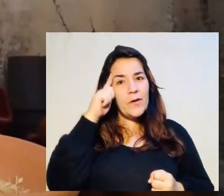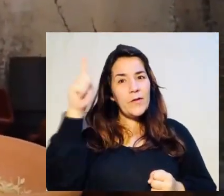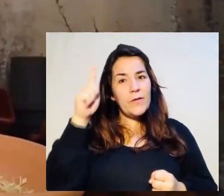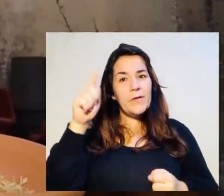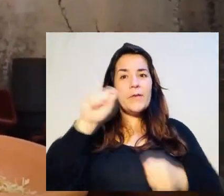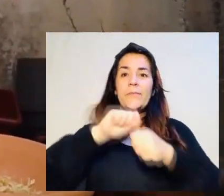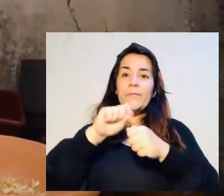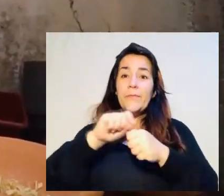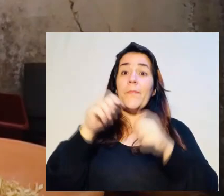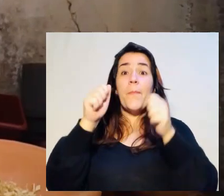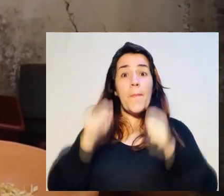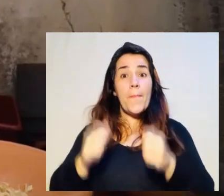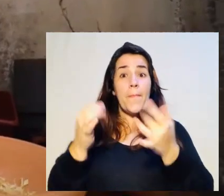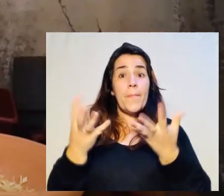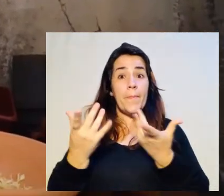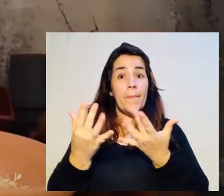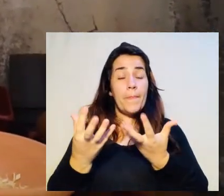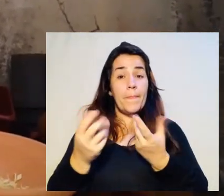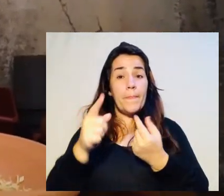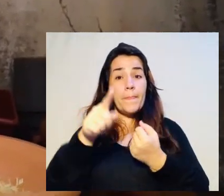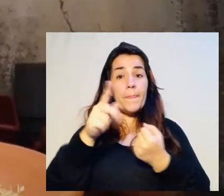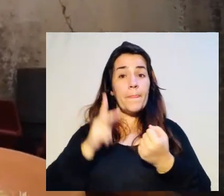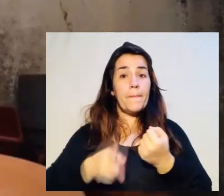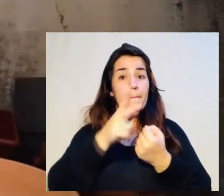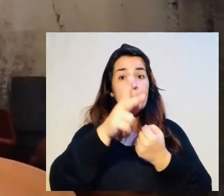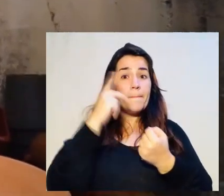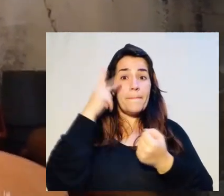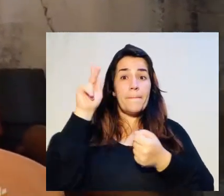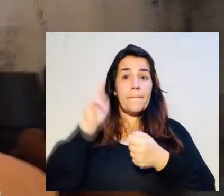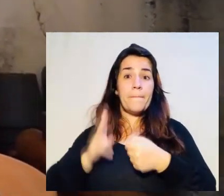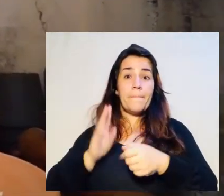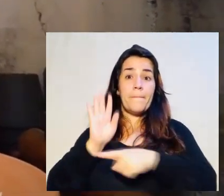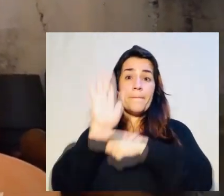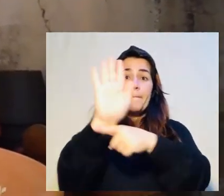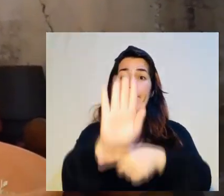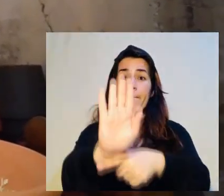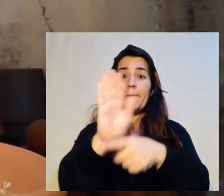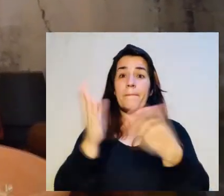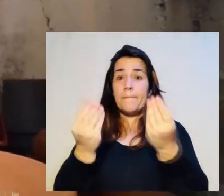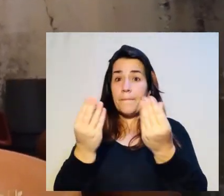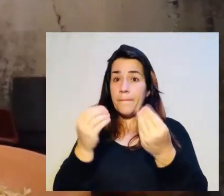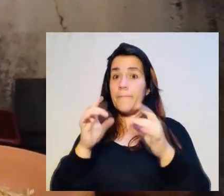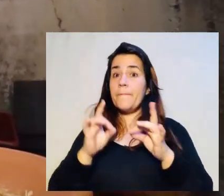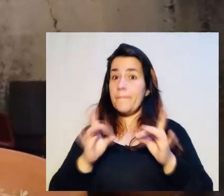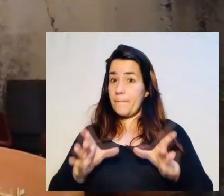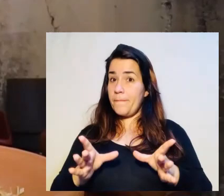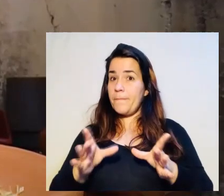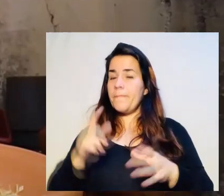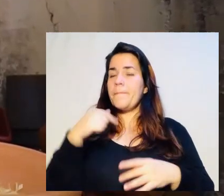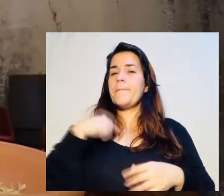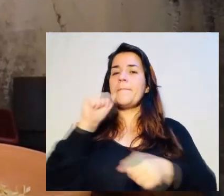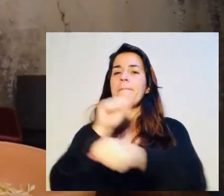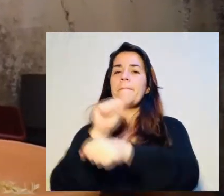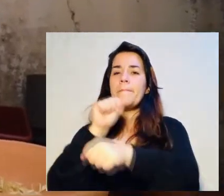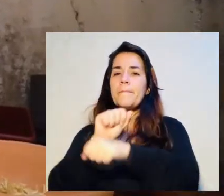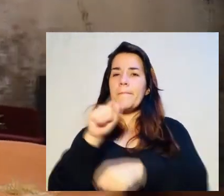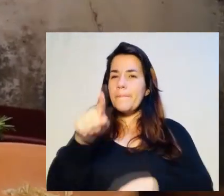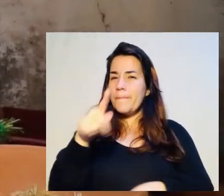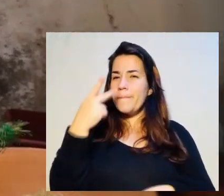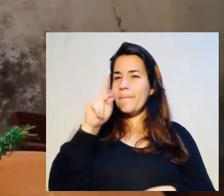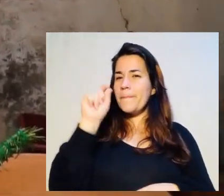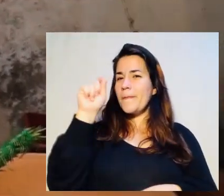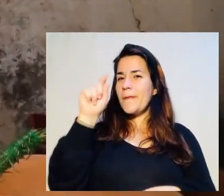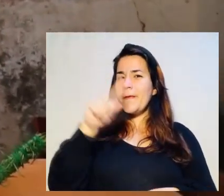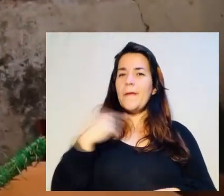cuidado para não deixar em superfícies que possam pegar fogo. Então, sempre apoiadinho em algo seguro.